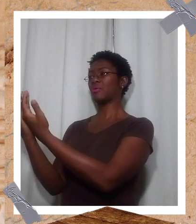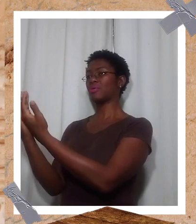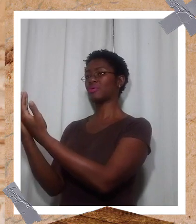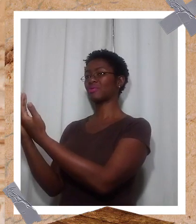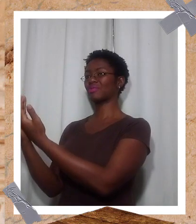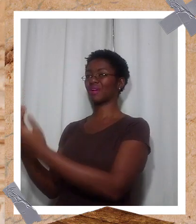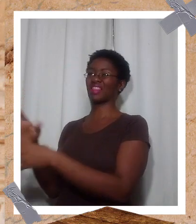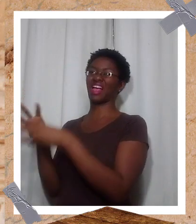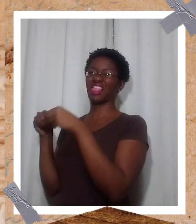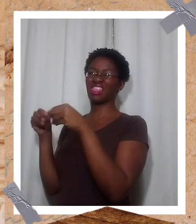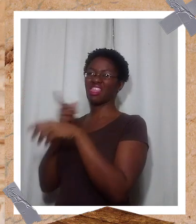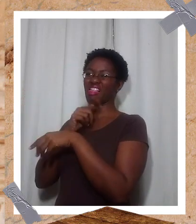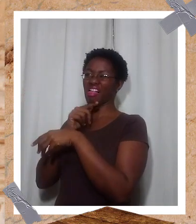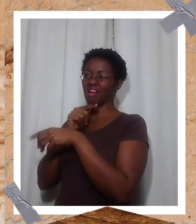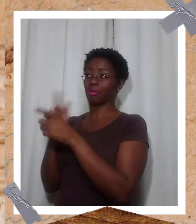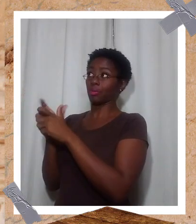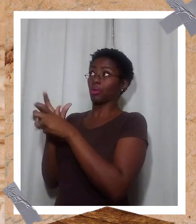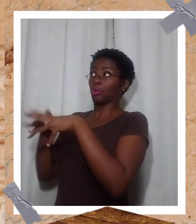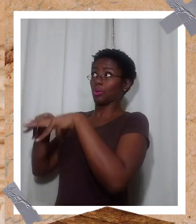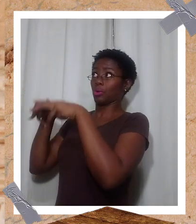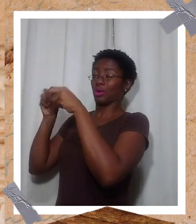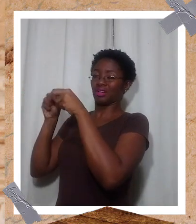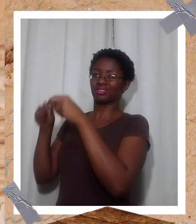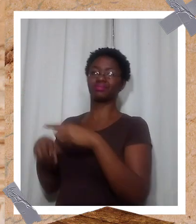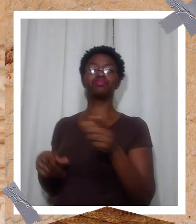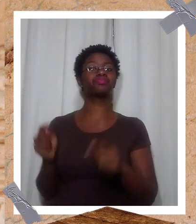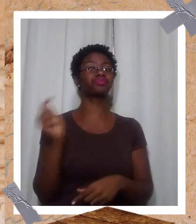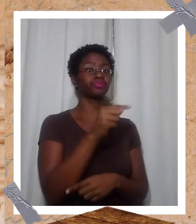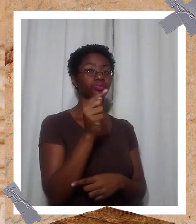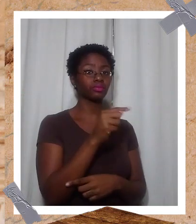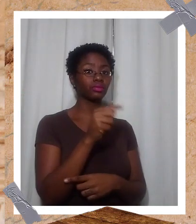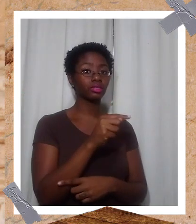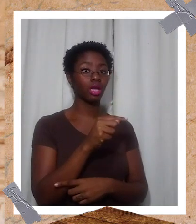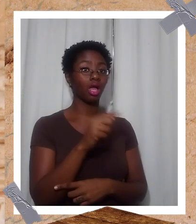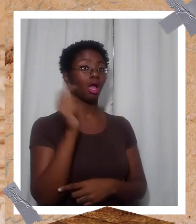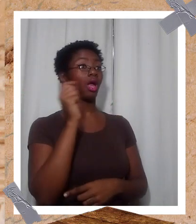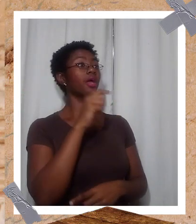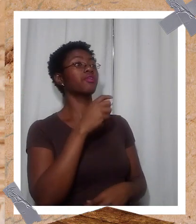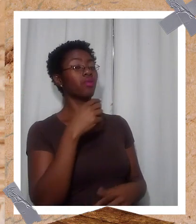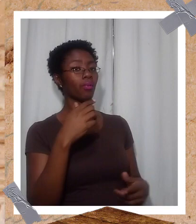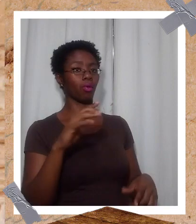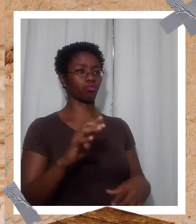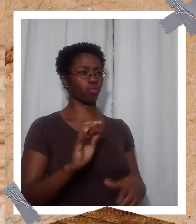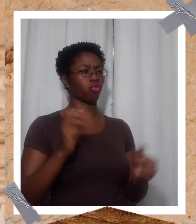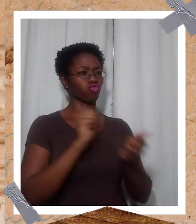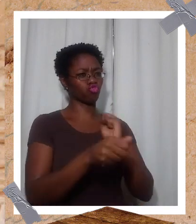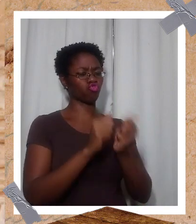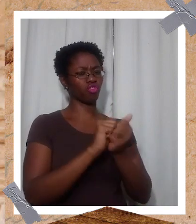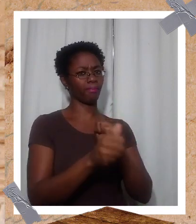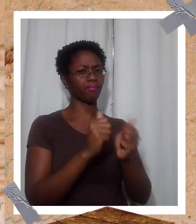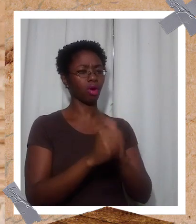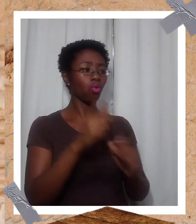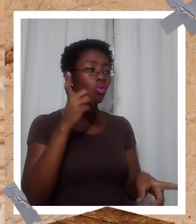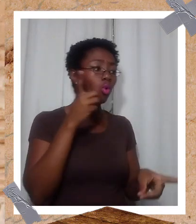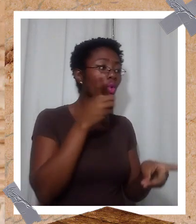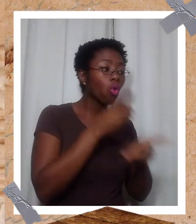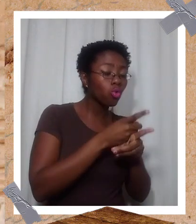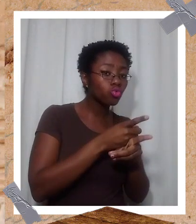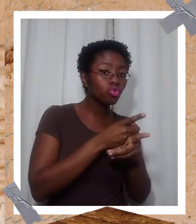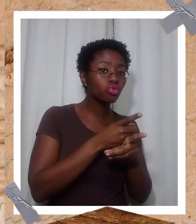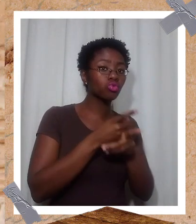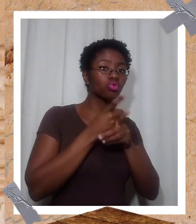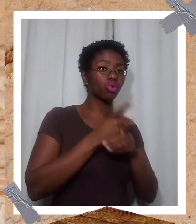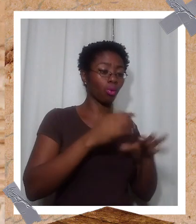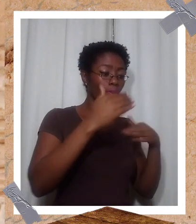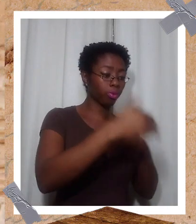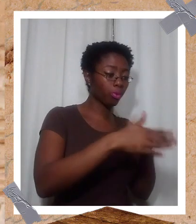futebol no Morro do Caracol e lá se depara com uma caixa com um livro dentro, né? Então, como nada é por acaso, eu queria propor